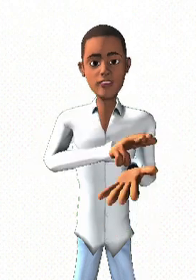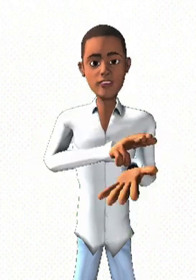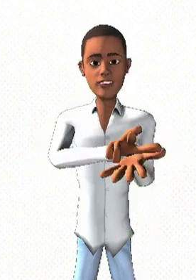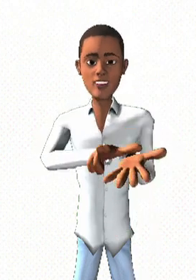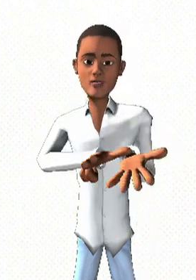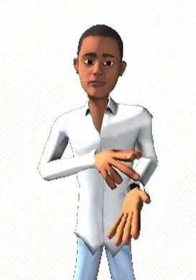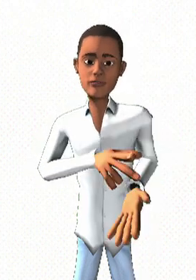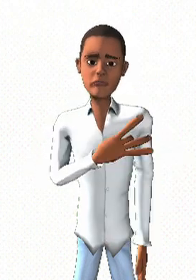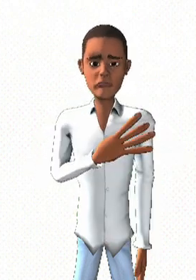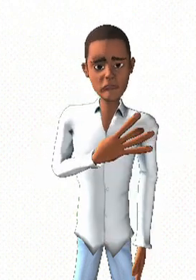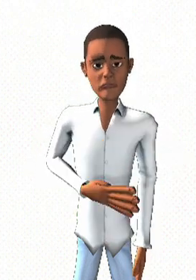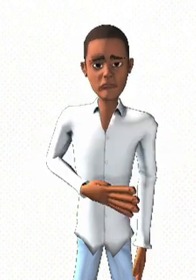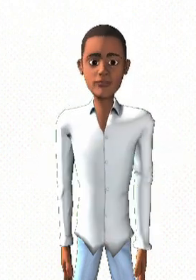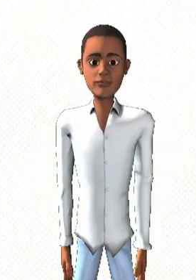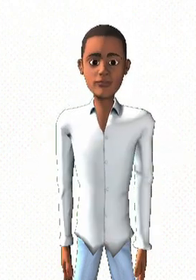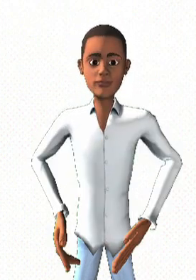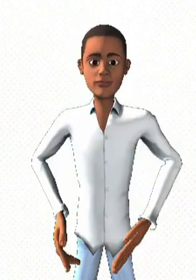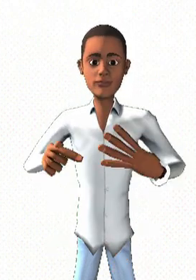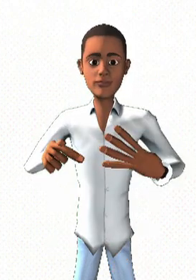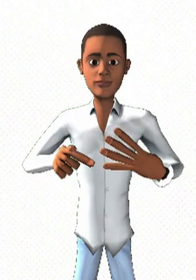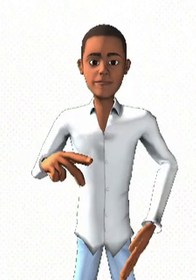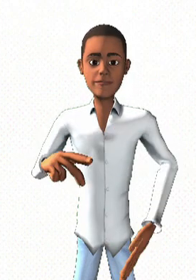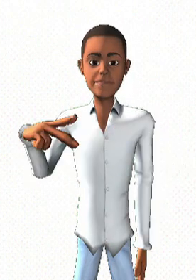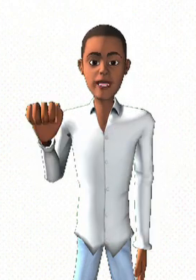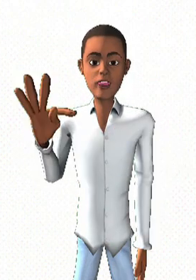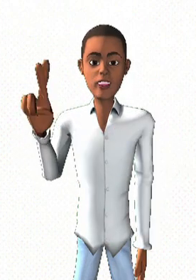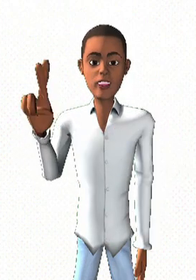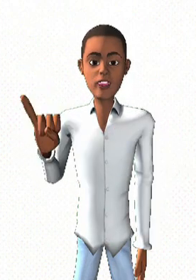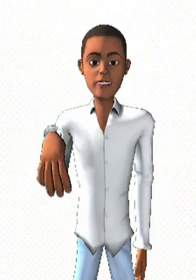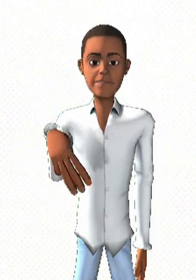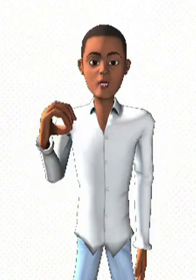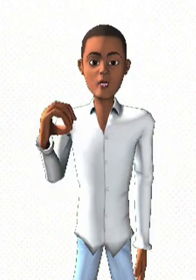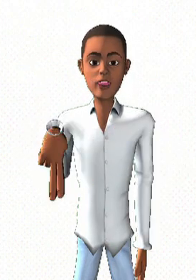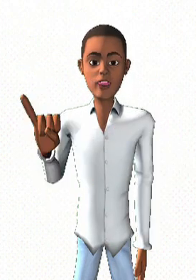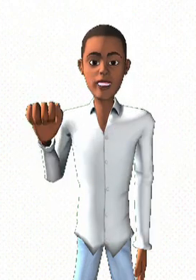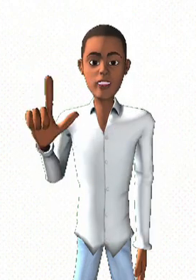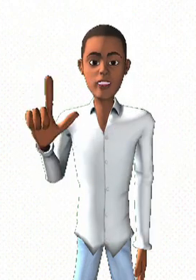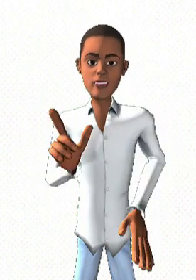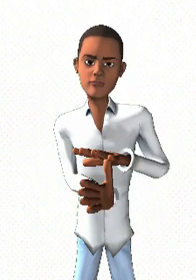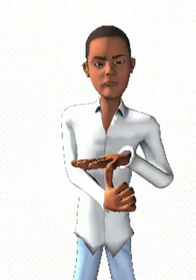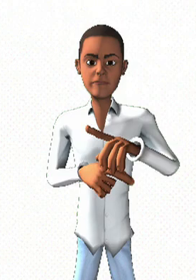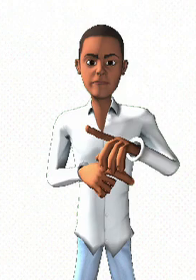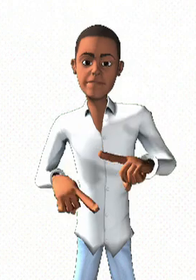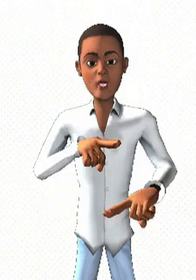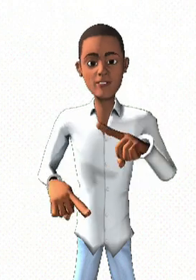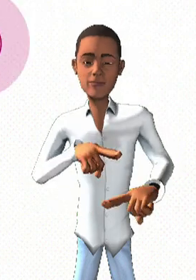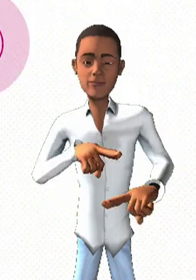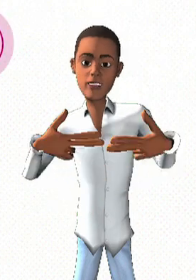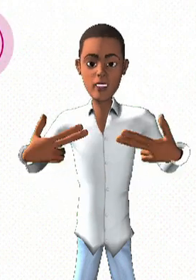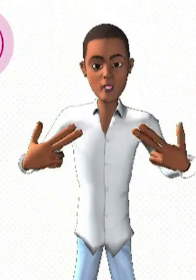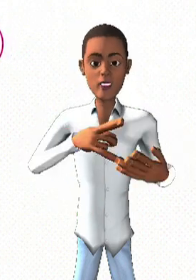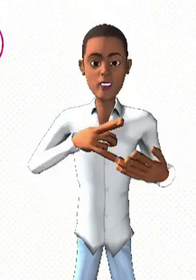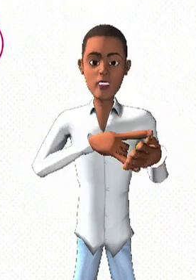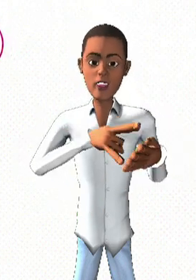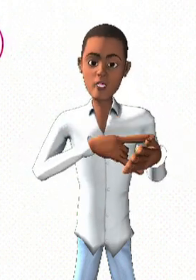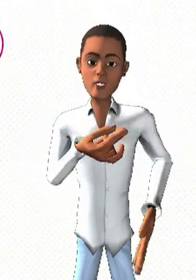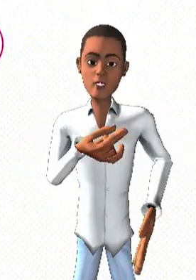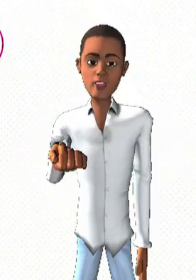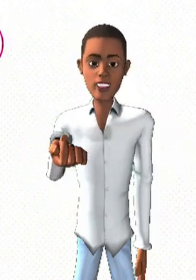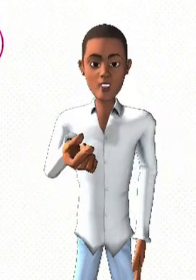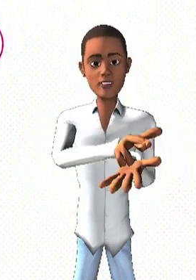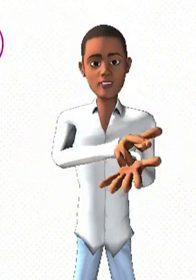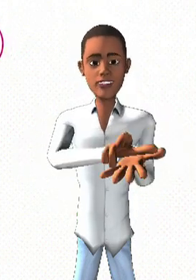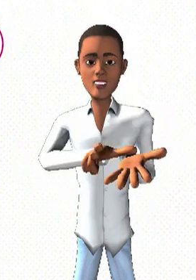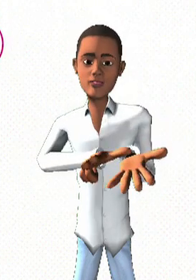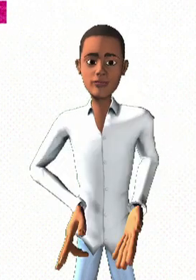via ameaças e chantagens, e patrimonial, quando se retira das mulheres objetos, documentos pessoais e